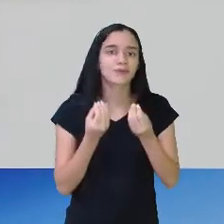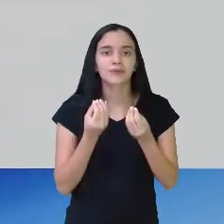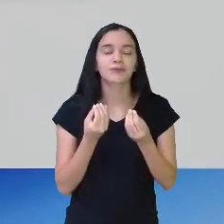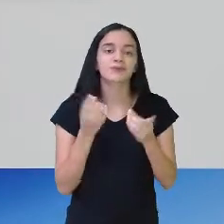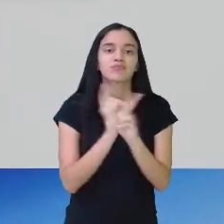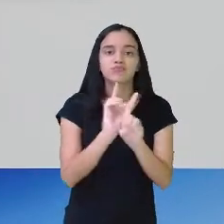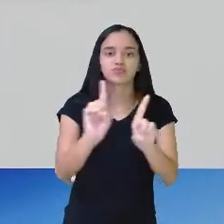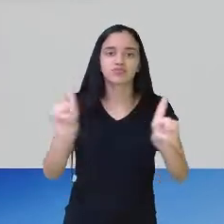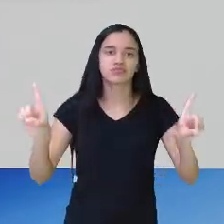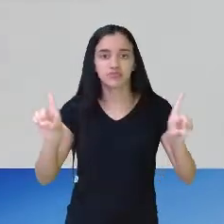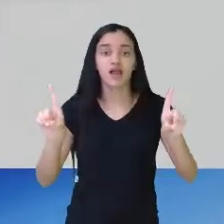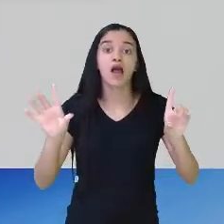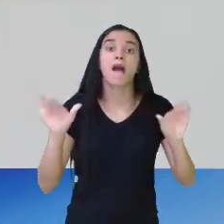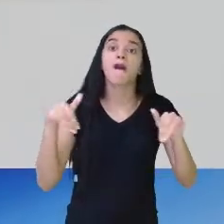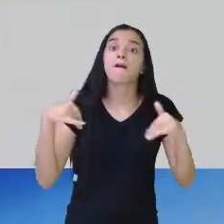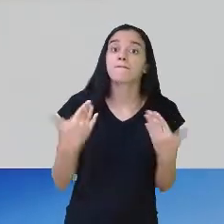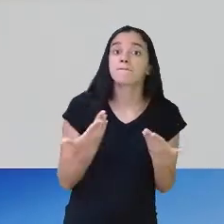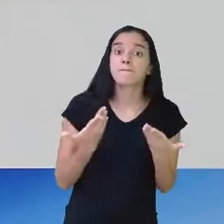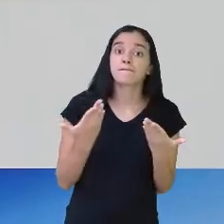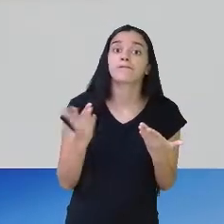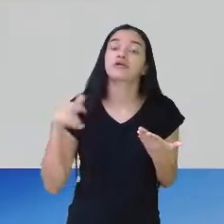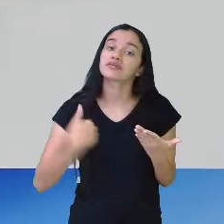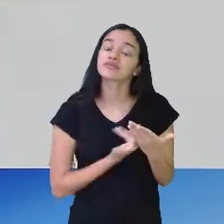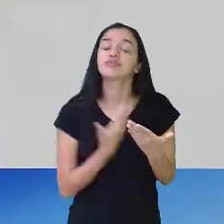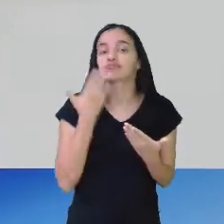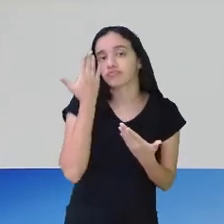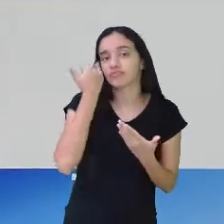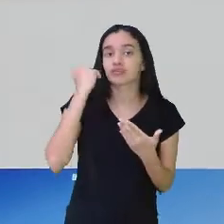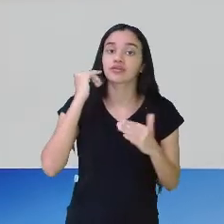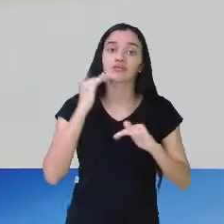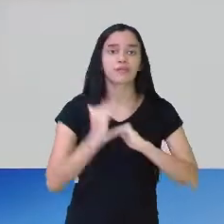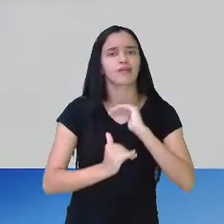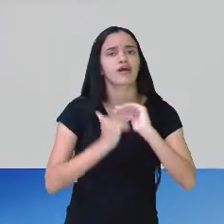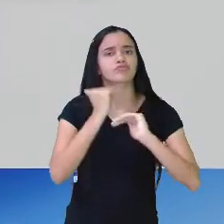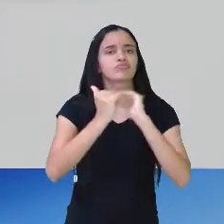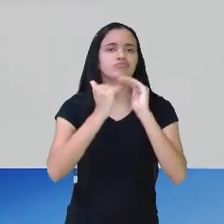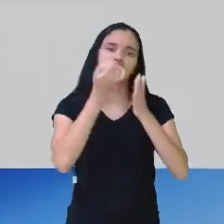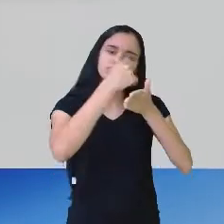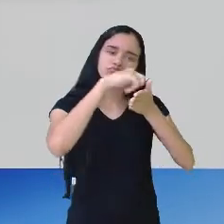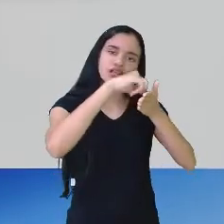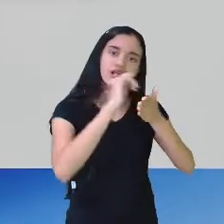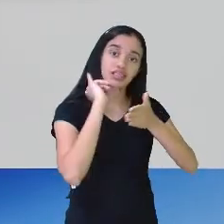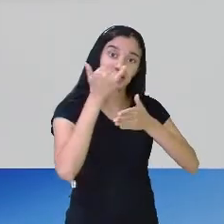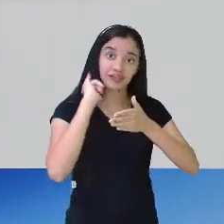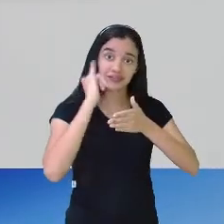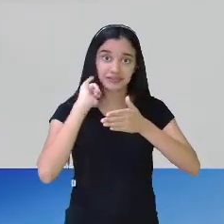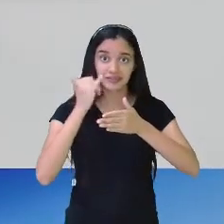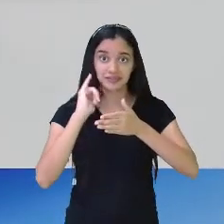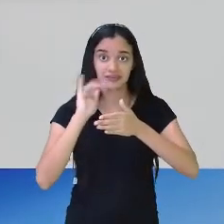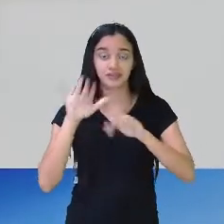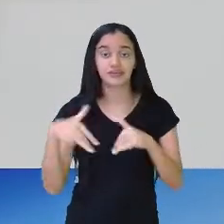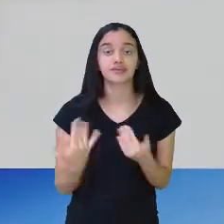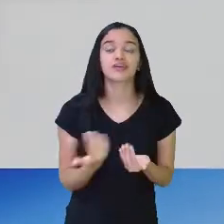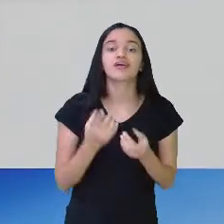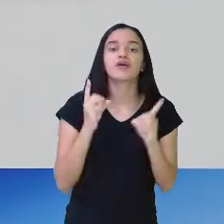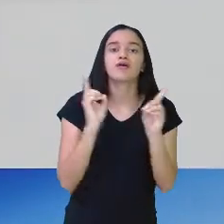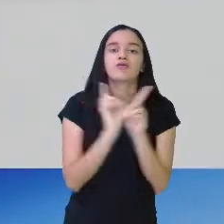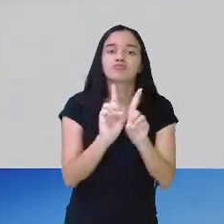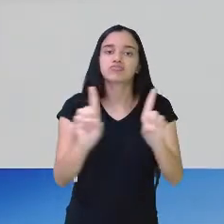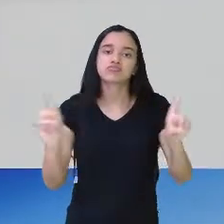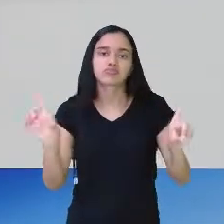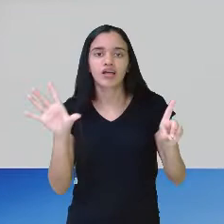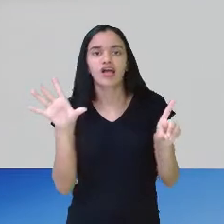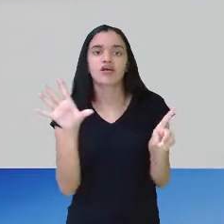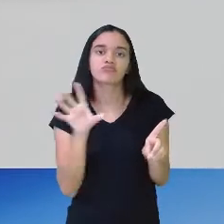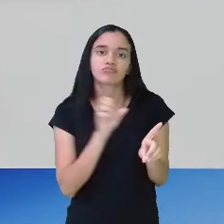desencontros, mas a gente sabe o suficiente para construir essa narrativa, né? De que entre idas e vindas seu amor